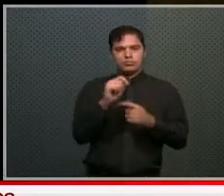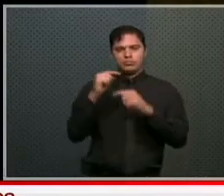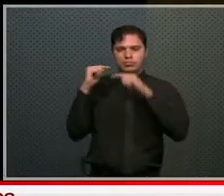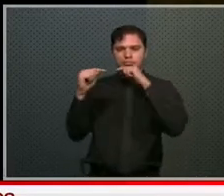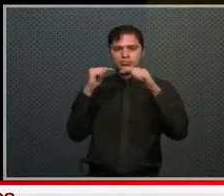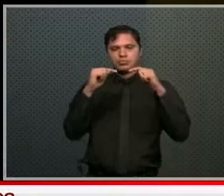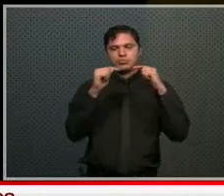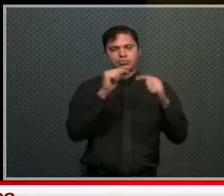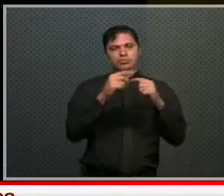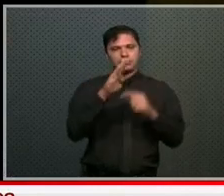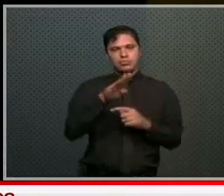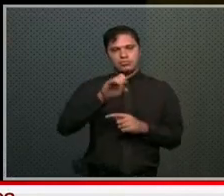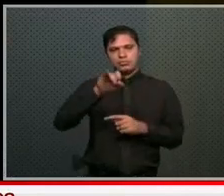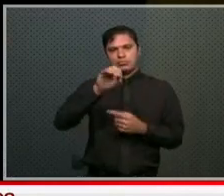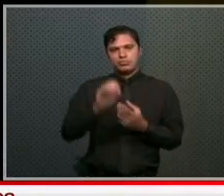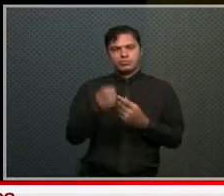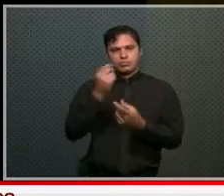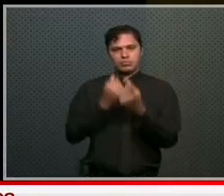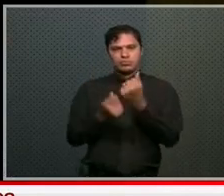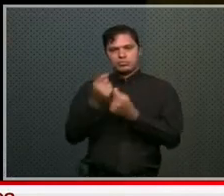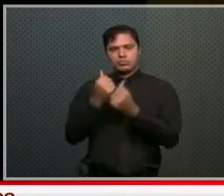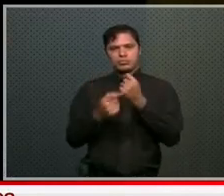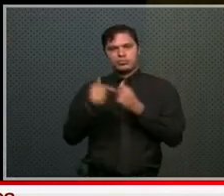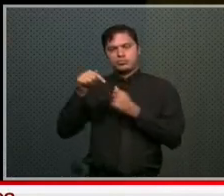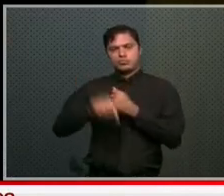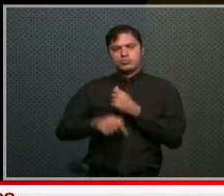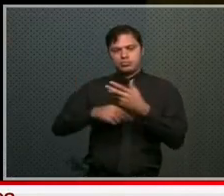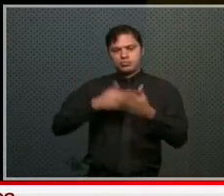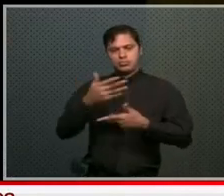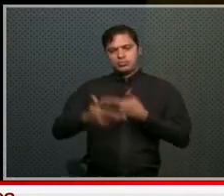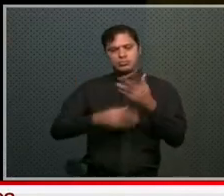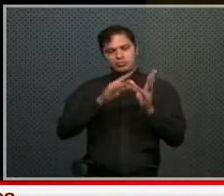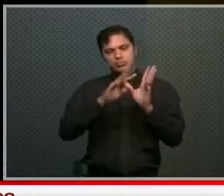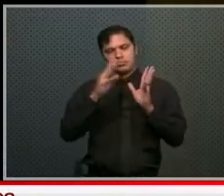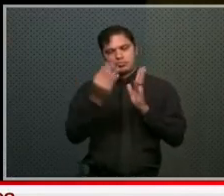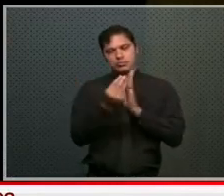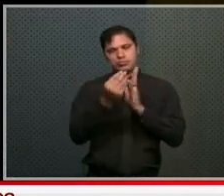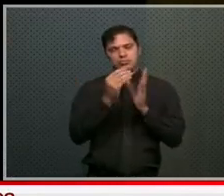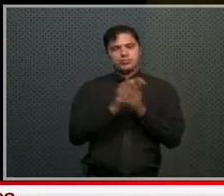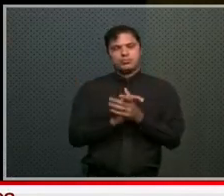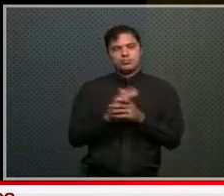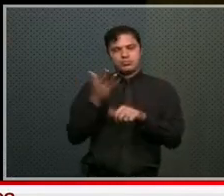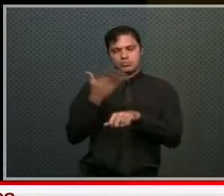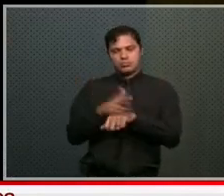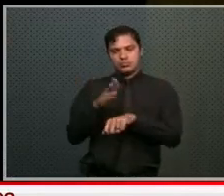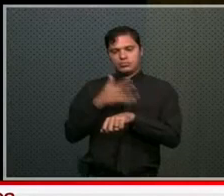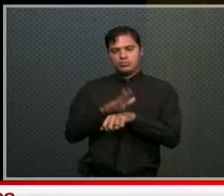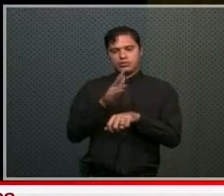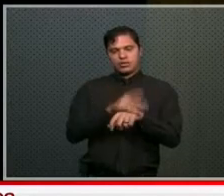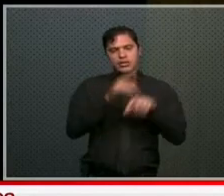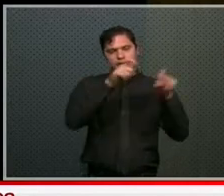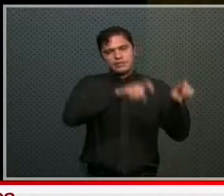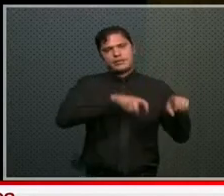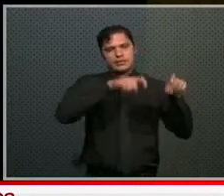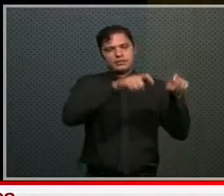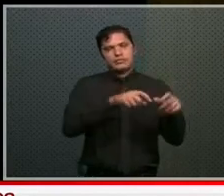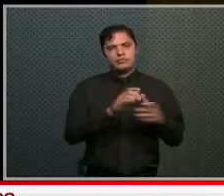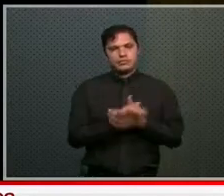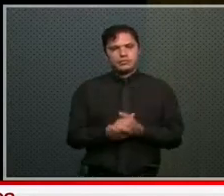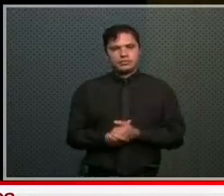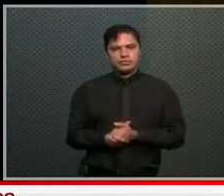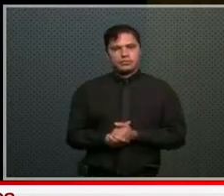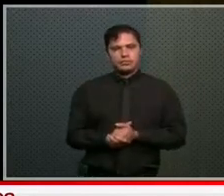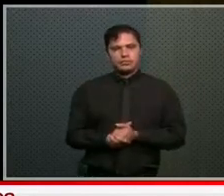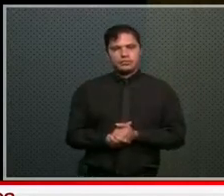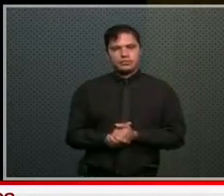discussões de bioeconomia que nos envolve amazônio as práticas agrícolas desenvolvidas e ou